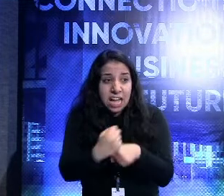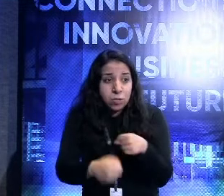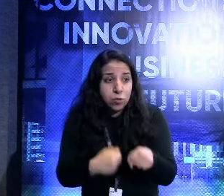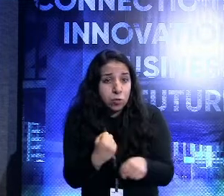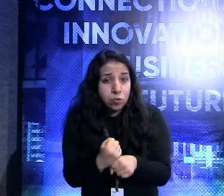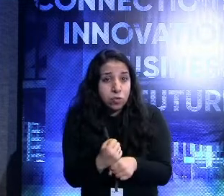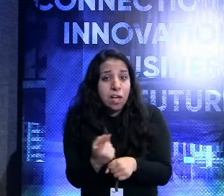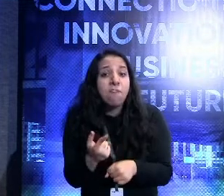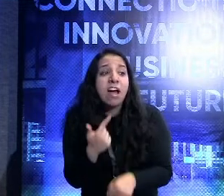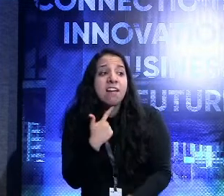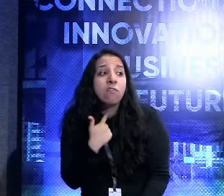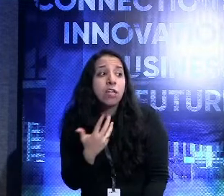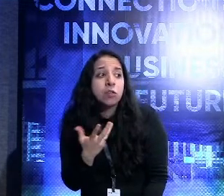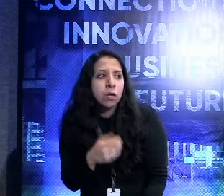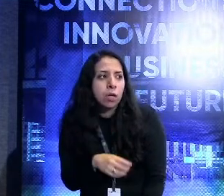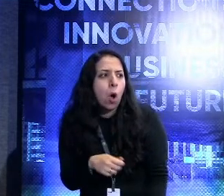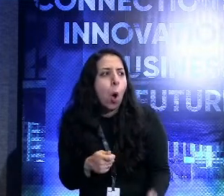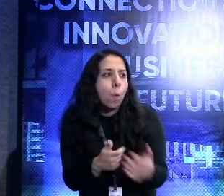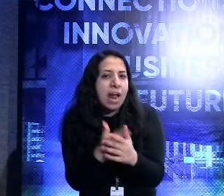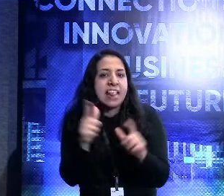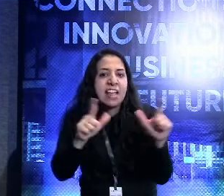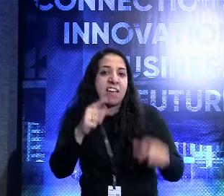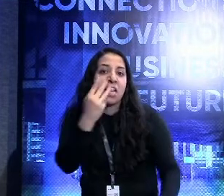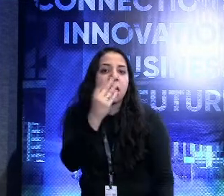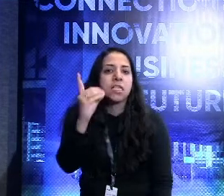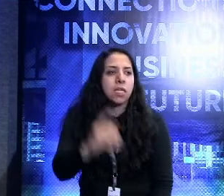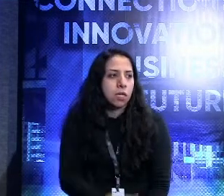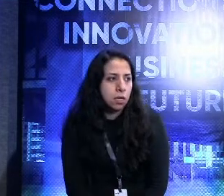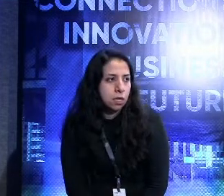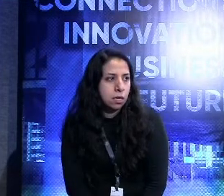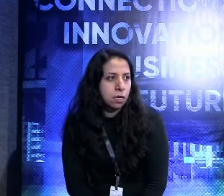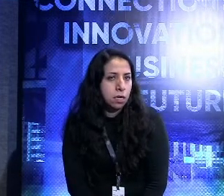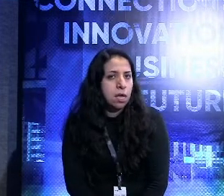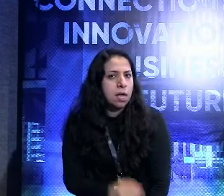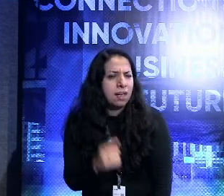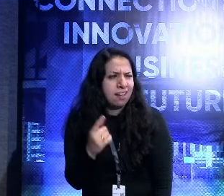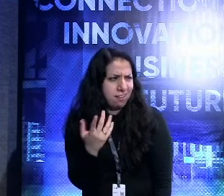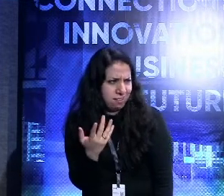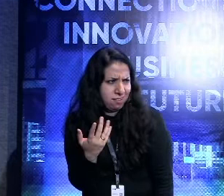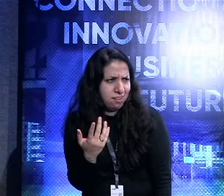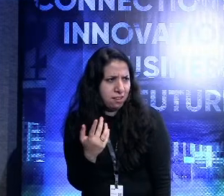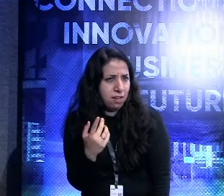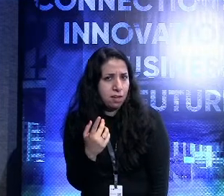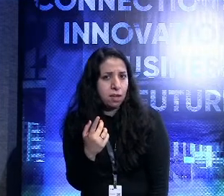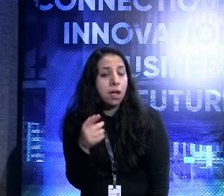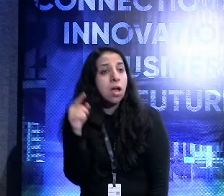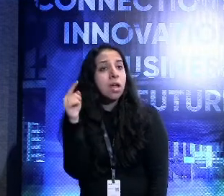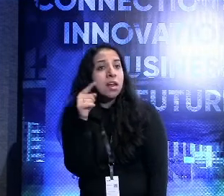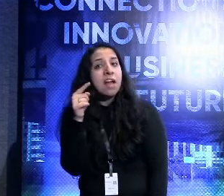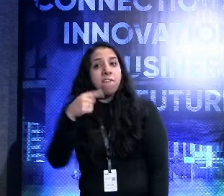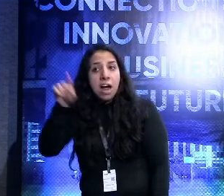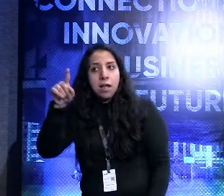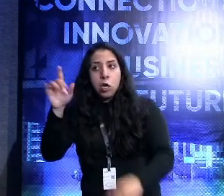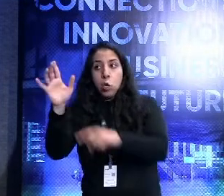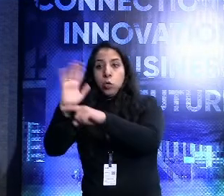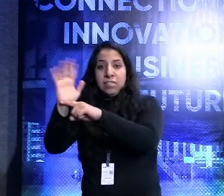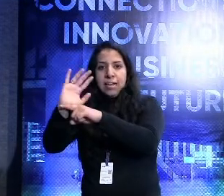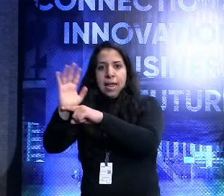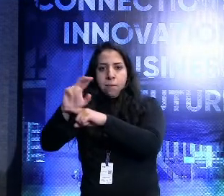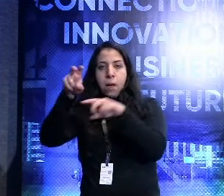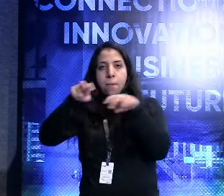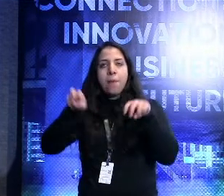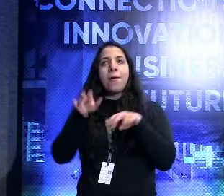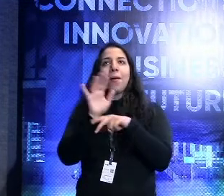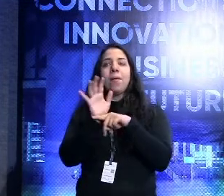para ir no cinema ver um filme 3D, ele vai querer ter isso dentro de casa? Por que ele iria querer ter isso? Isso faz sentido